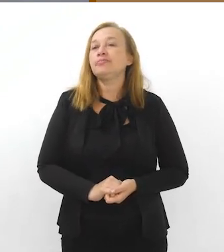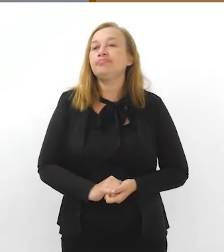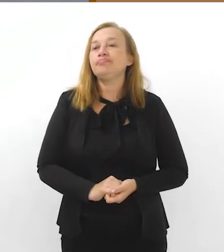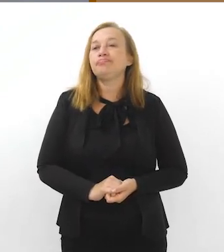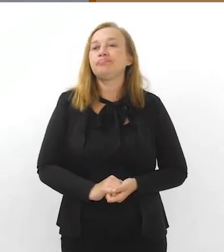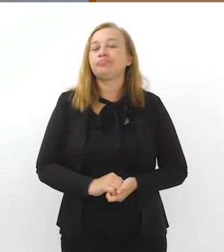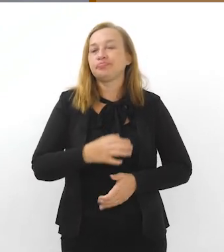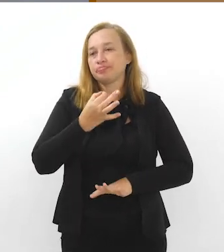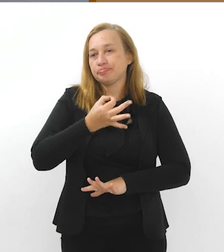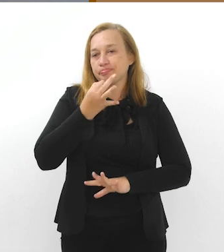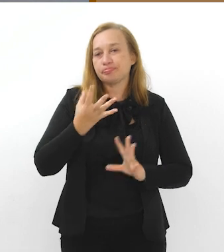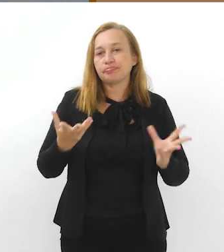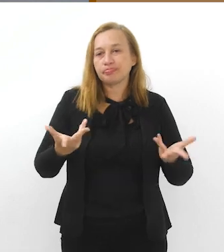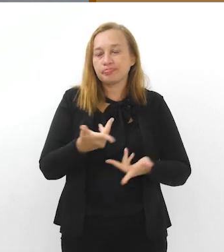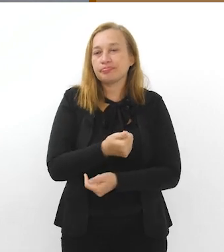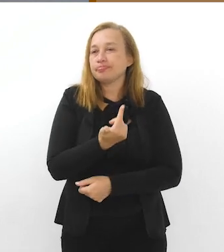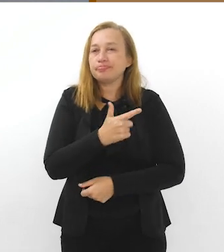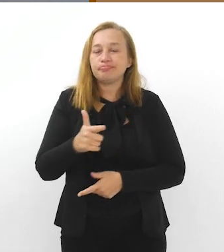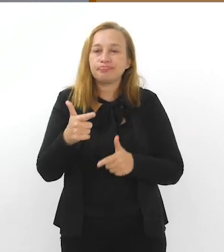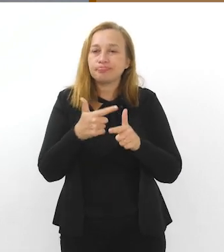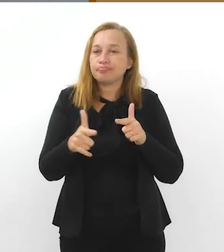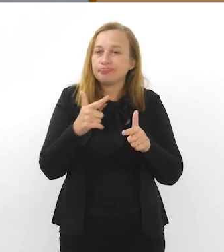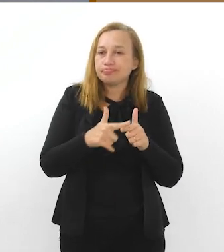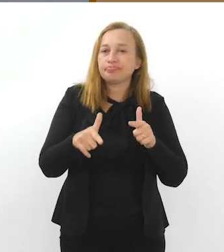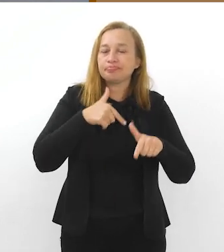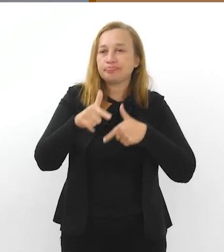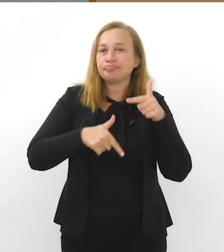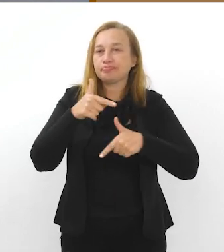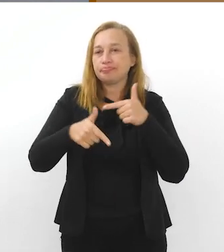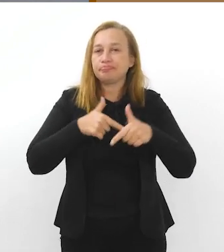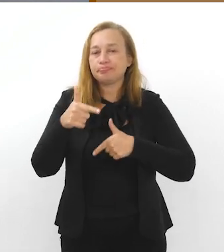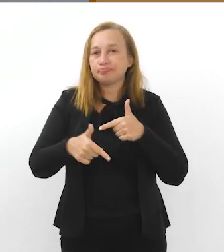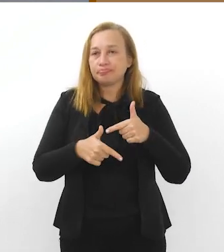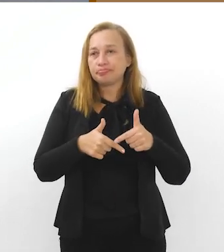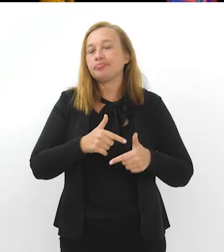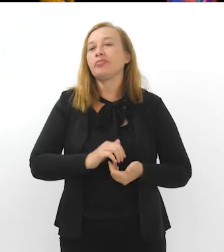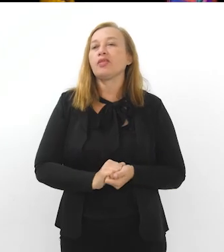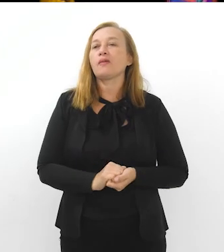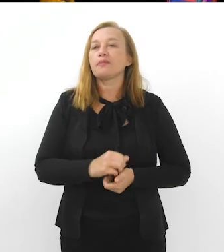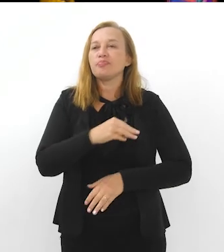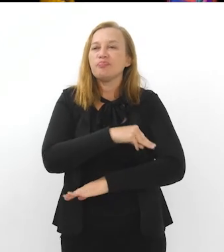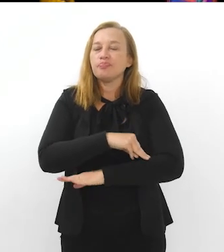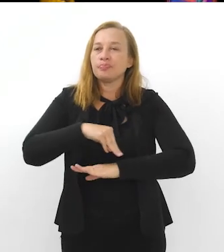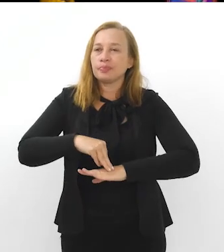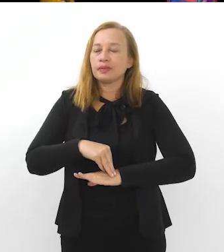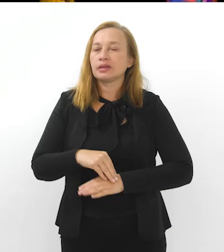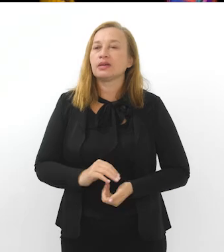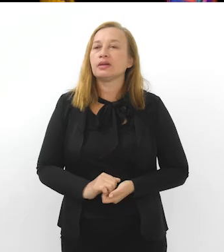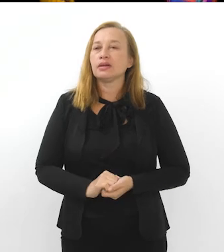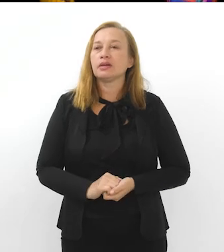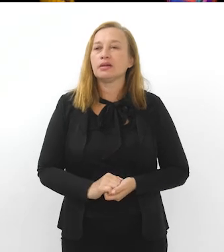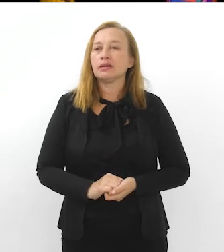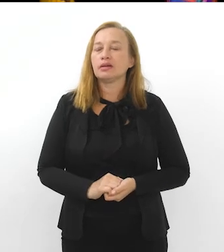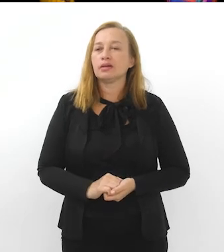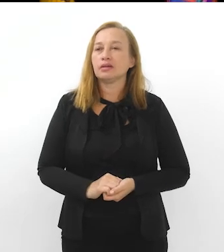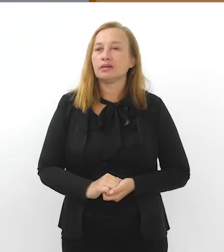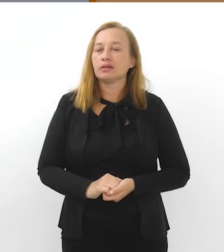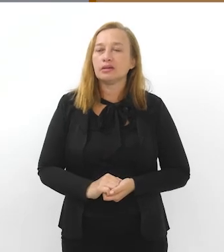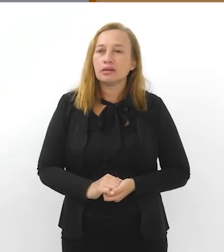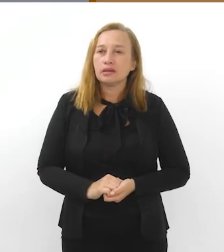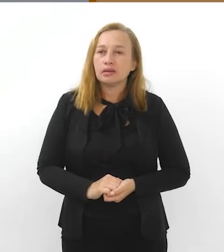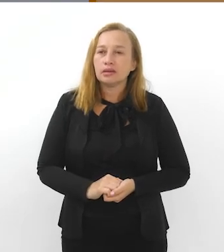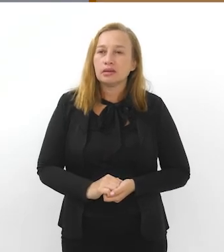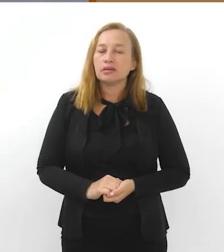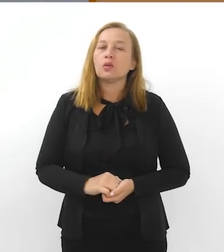depoimentos lindos deles, né? Então não tive problema para trabalhar no magistério em hipótese alguma. Porque eu acho que